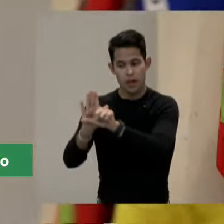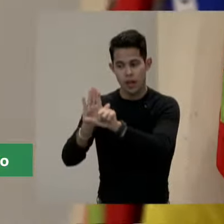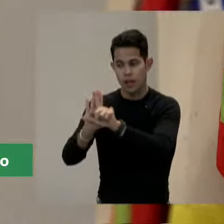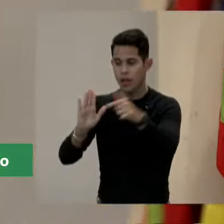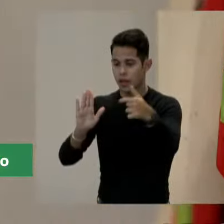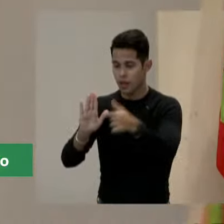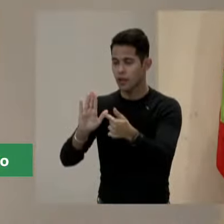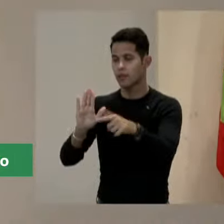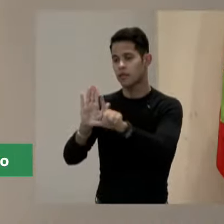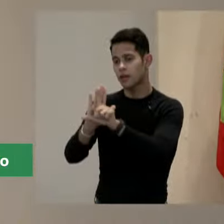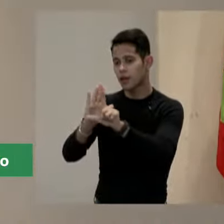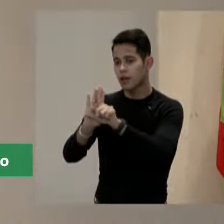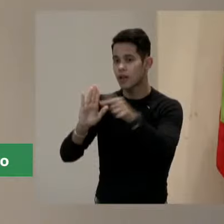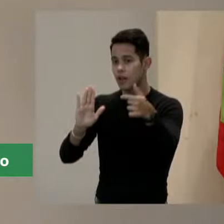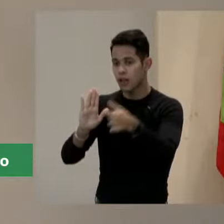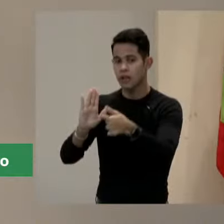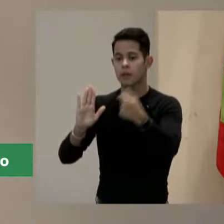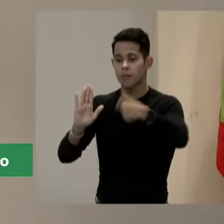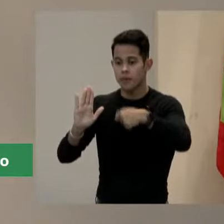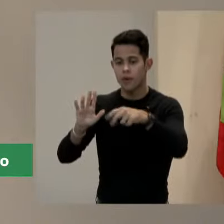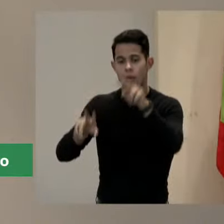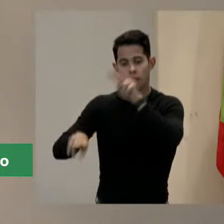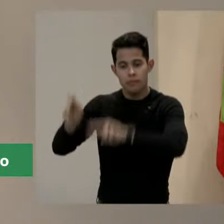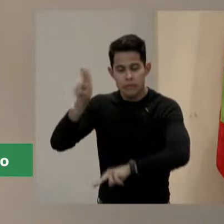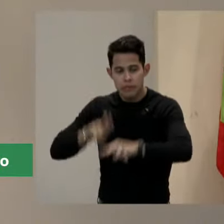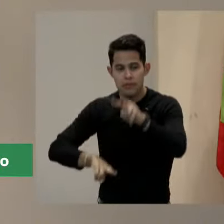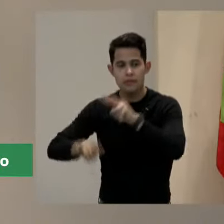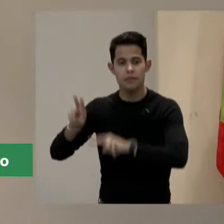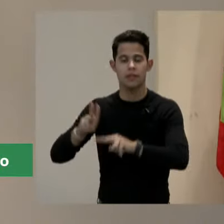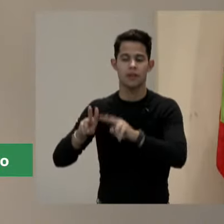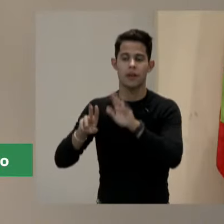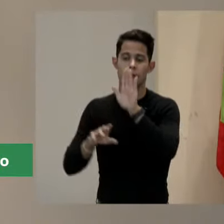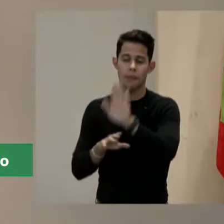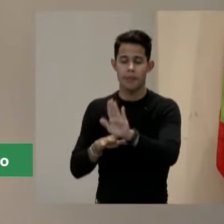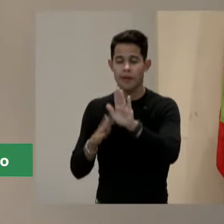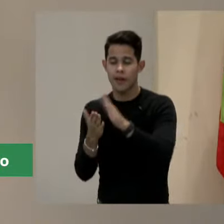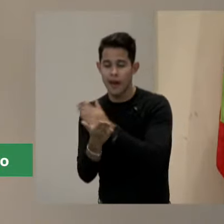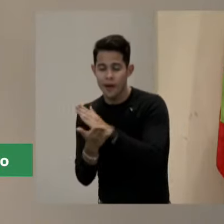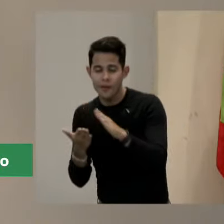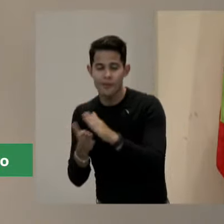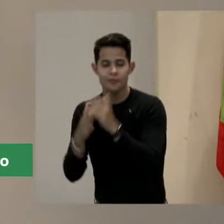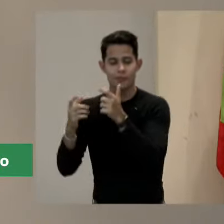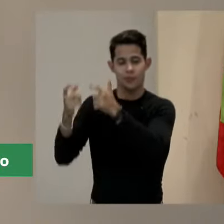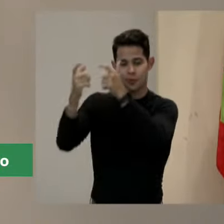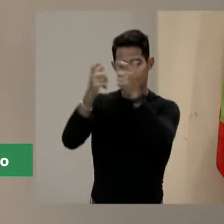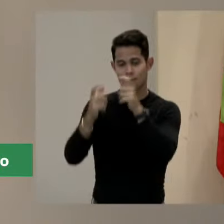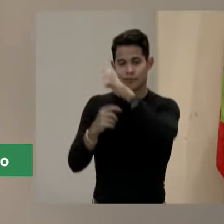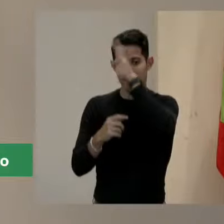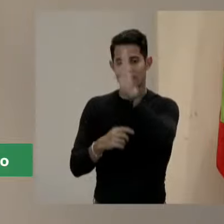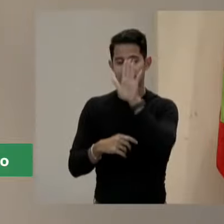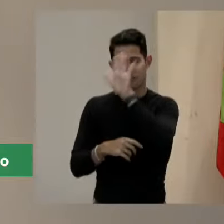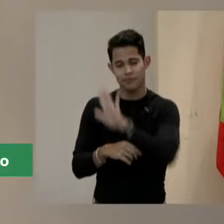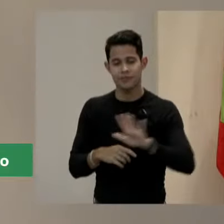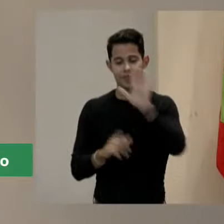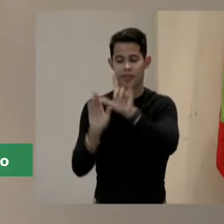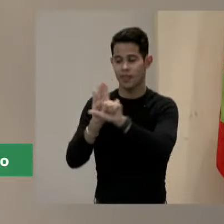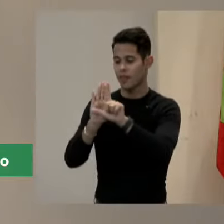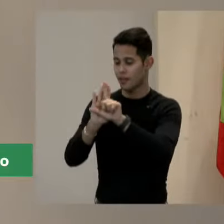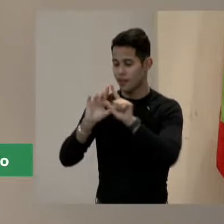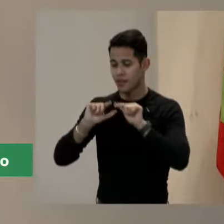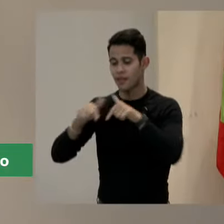está aí para ser observada, mas em alguns recantos do nosso país, a lei por si só não faz nada e